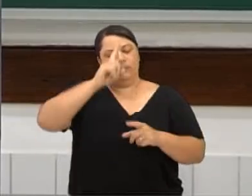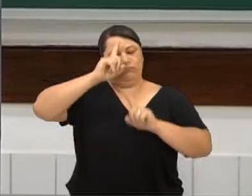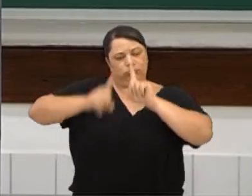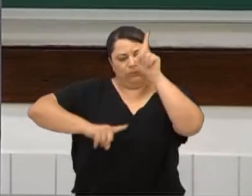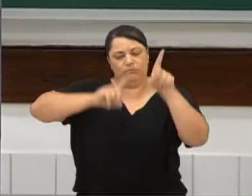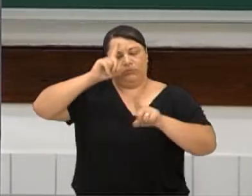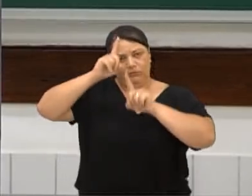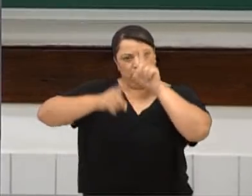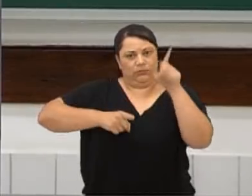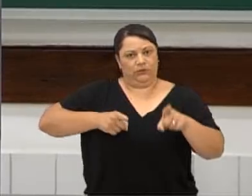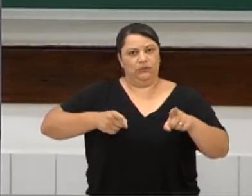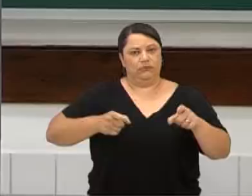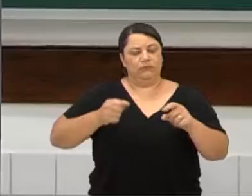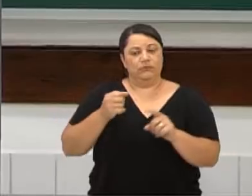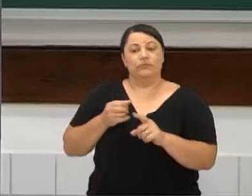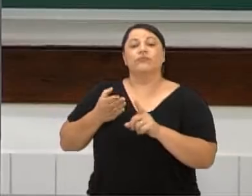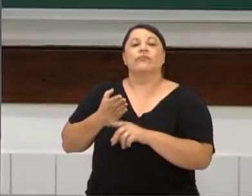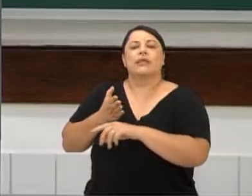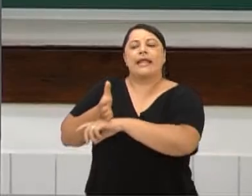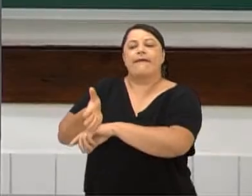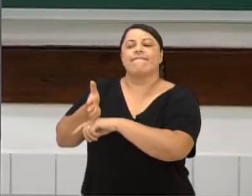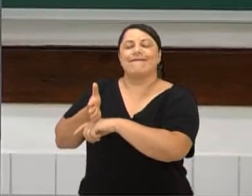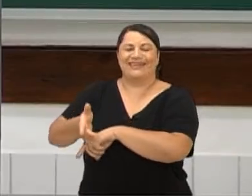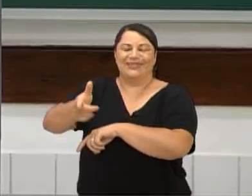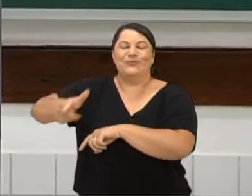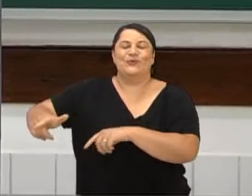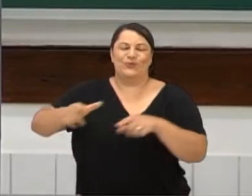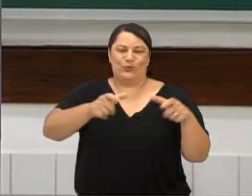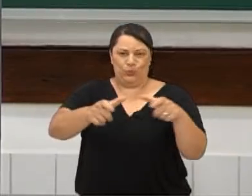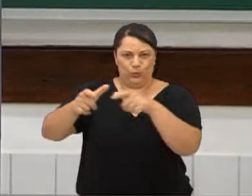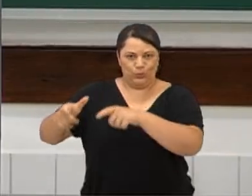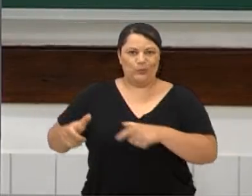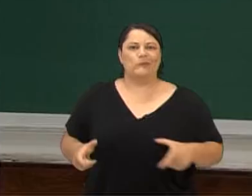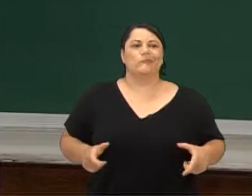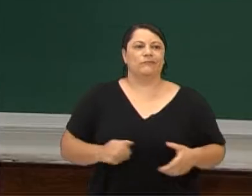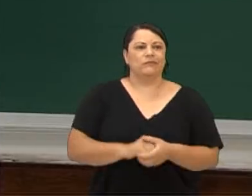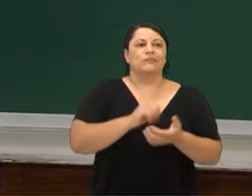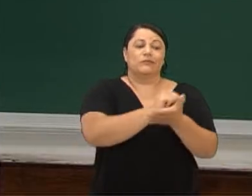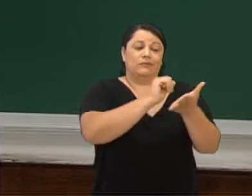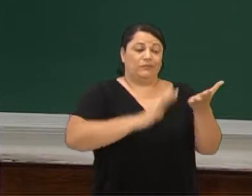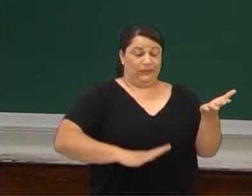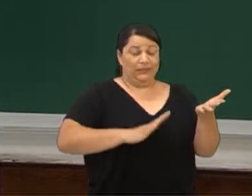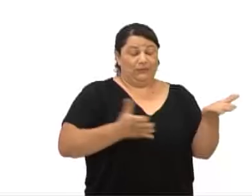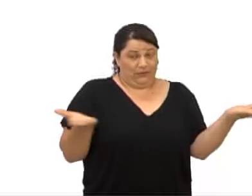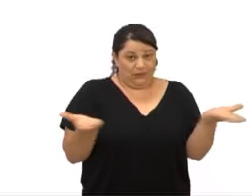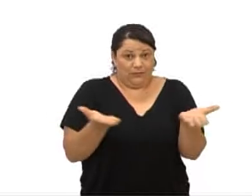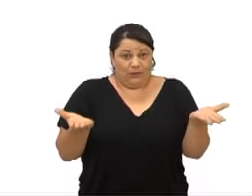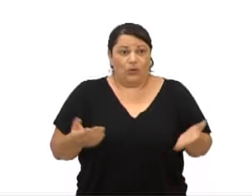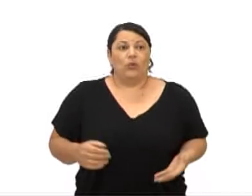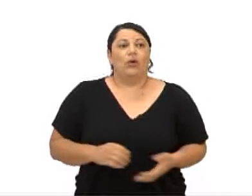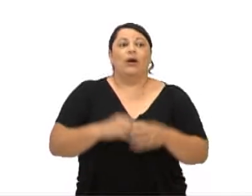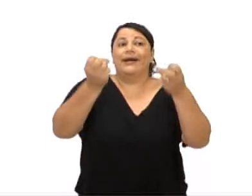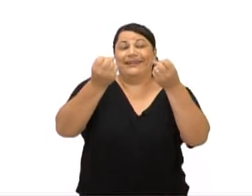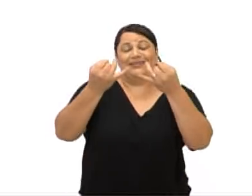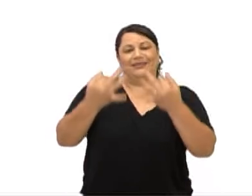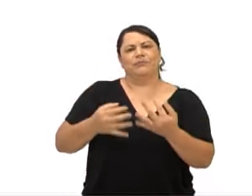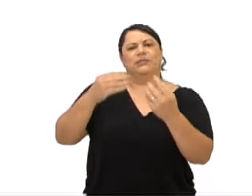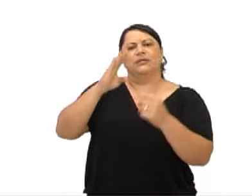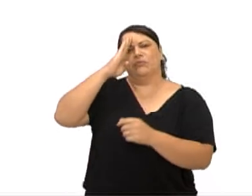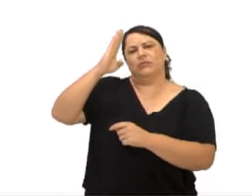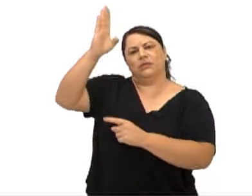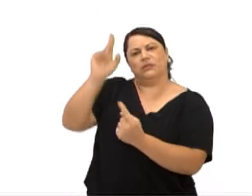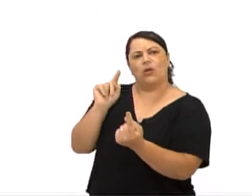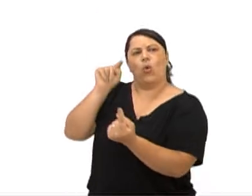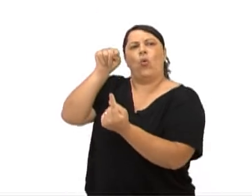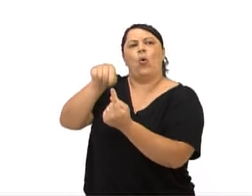imperialistas invadiram outros territórios. Uma atividade agora. Explique o principal